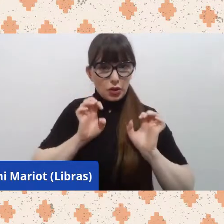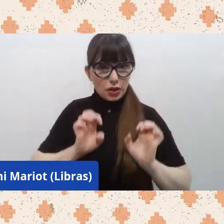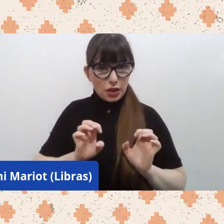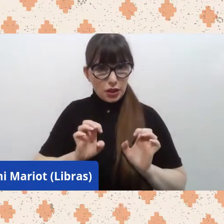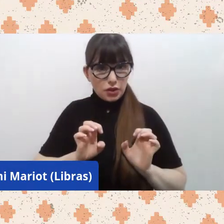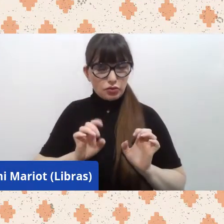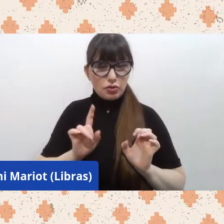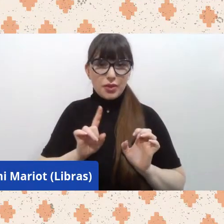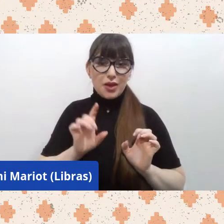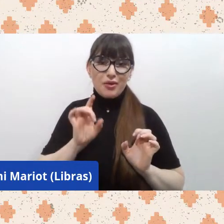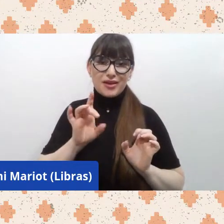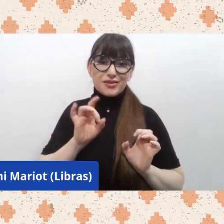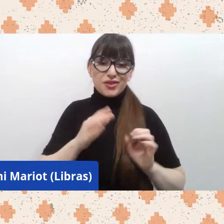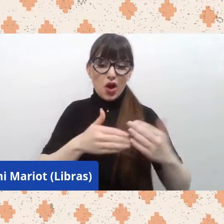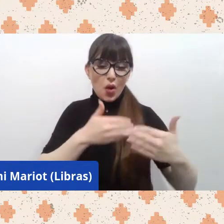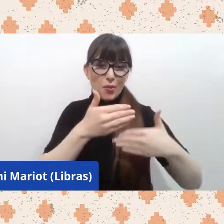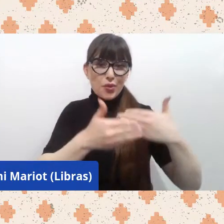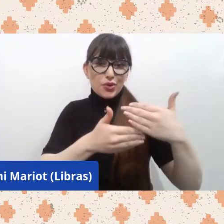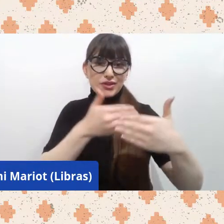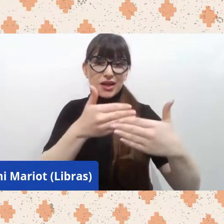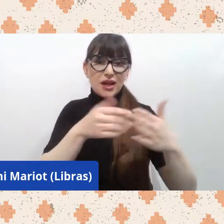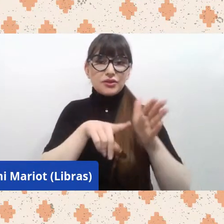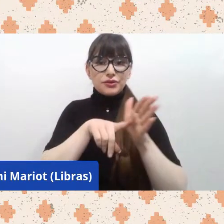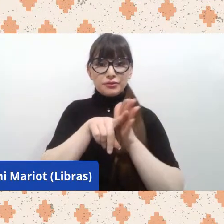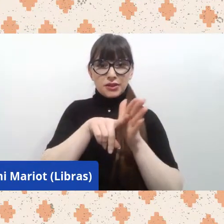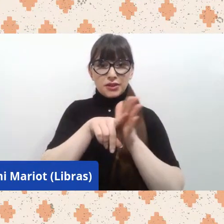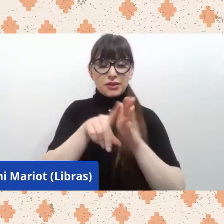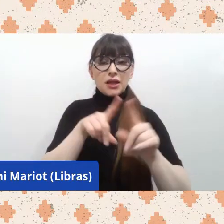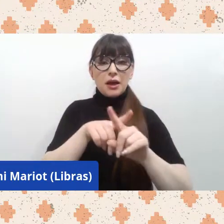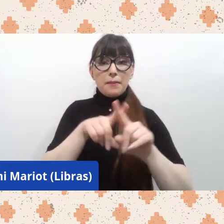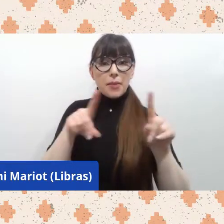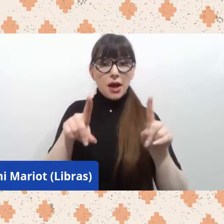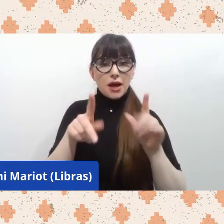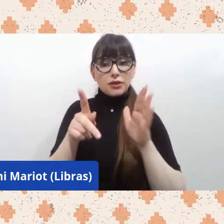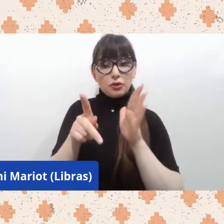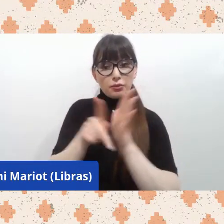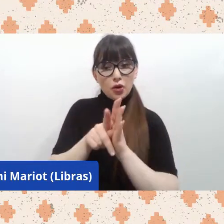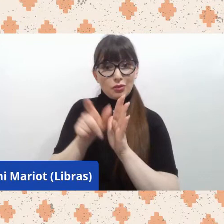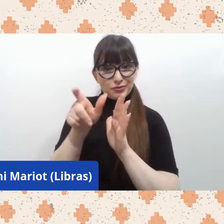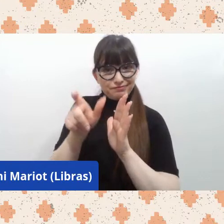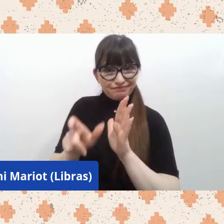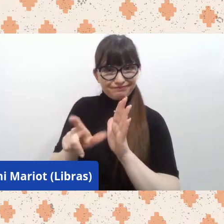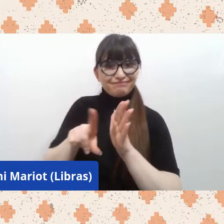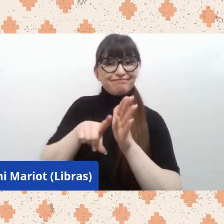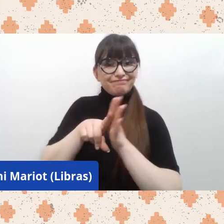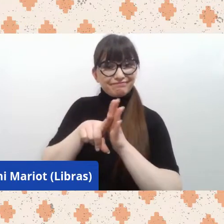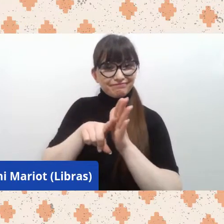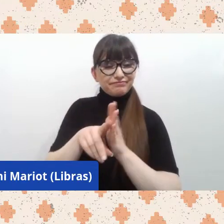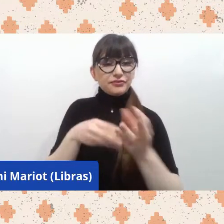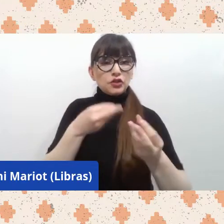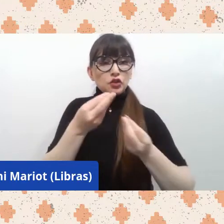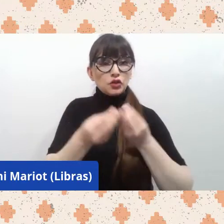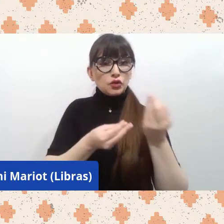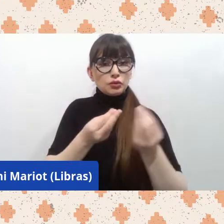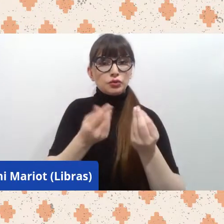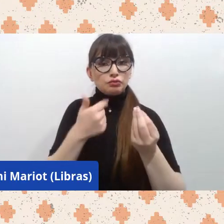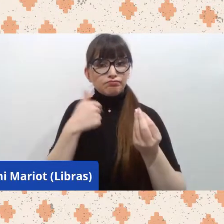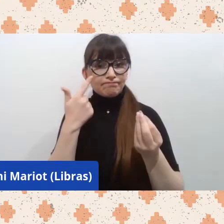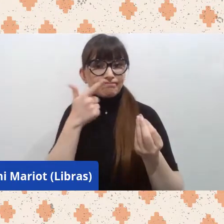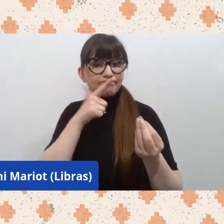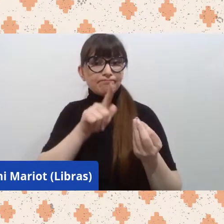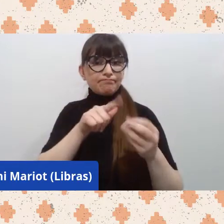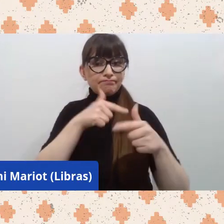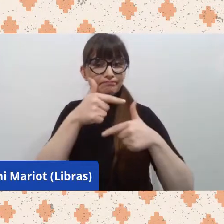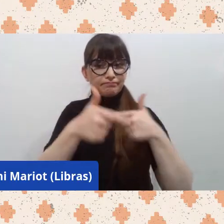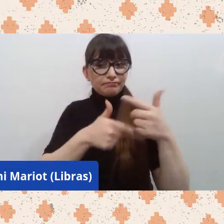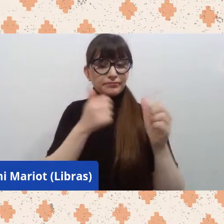o processo de pesquisa, mas tem a ver principalmente com o próprio pesquisador, e como a gente consegue trabalhar